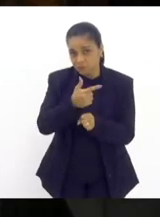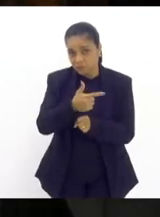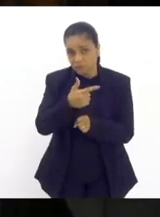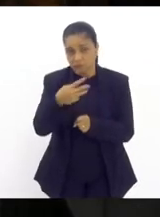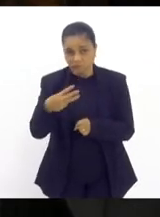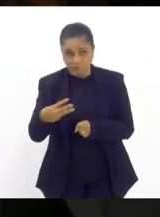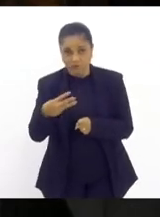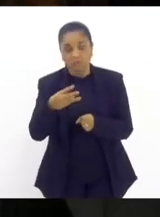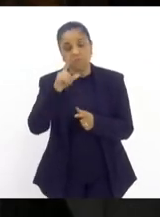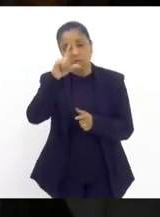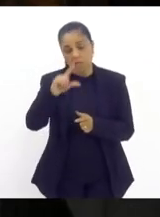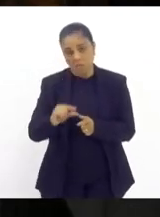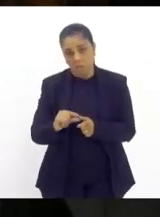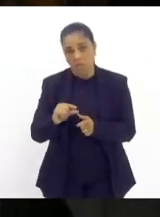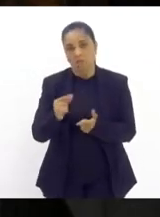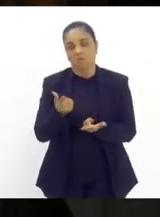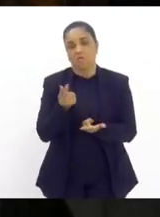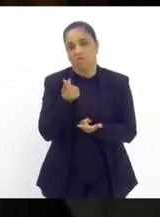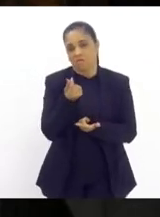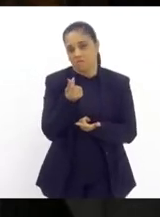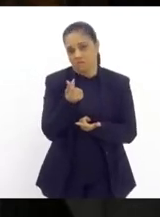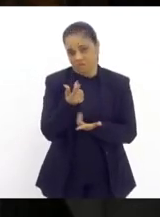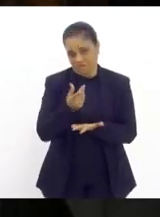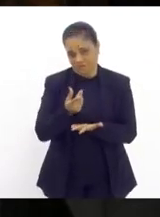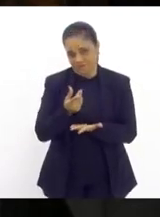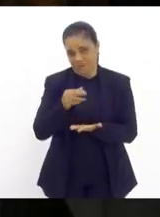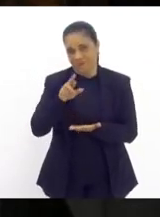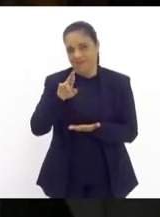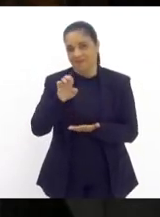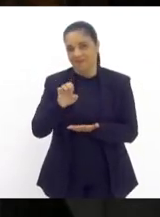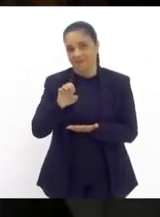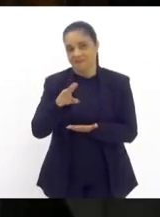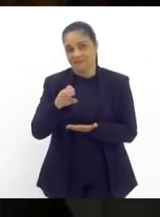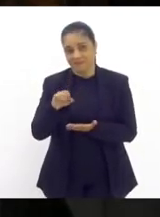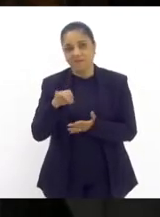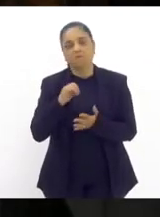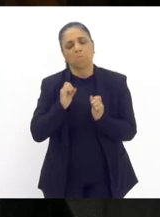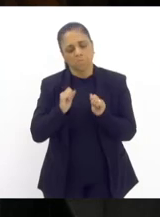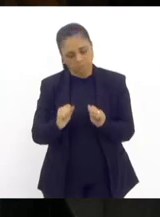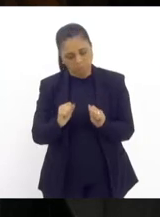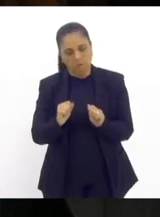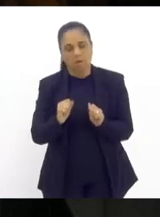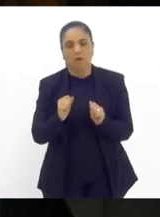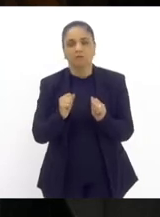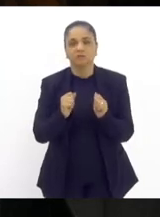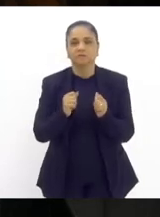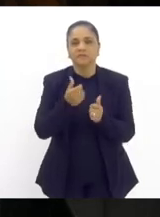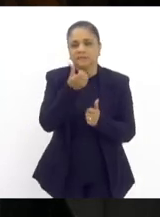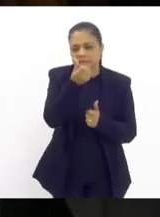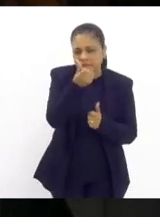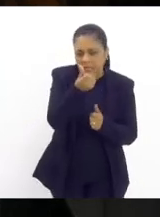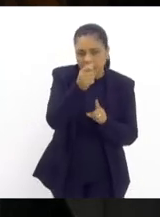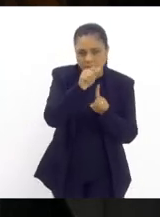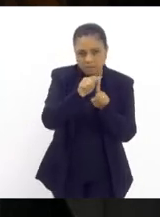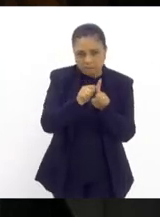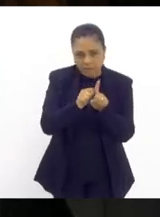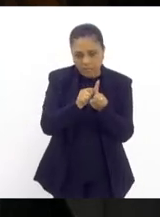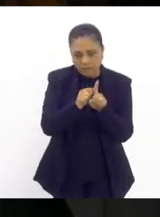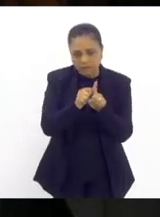vai verificar que caiu e pode verificar nos seis últimos meses